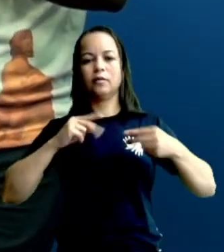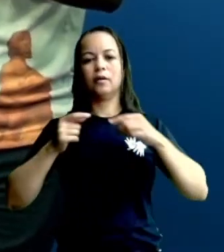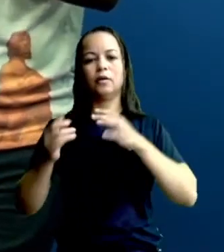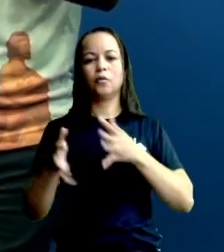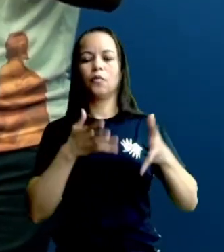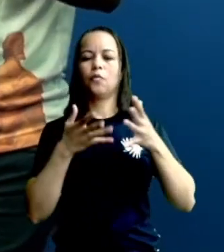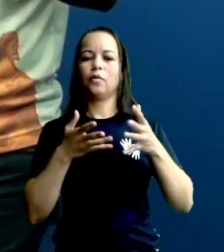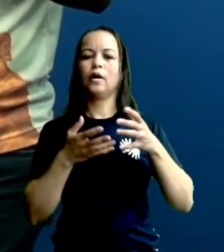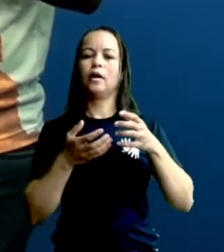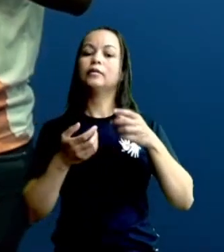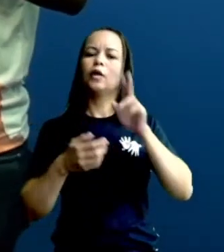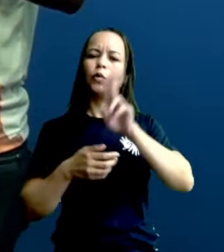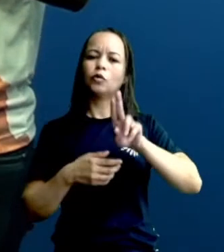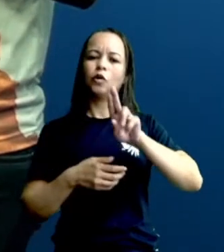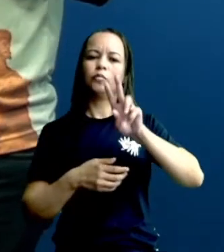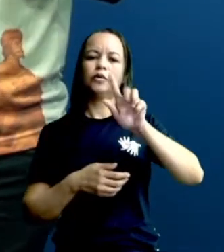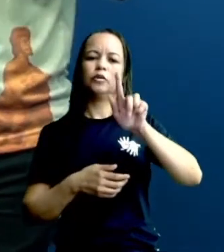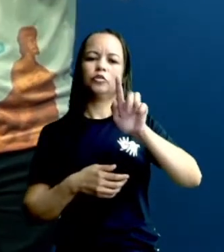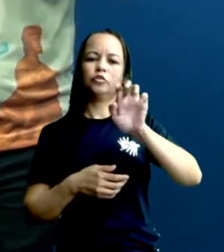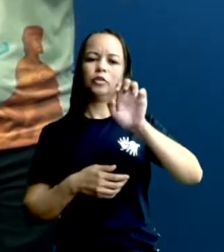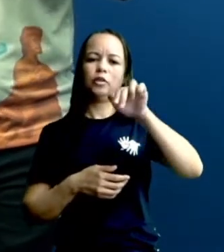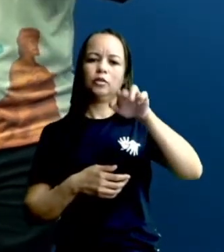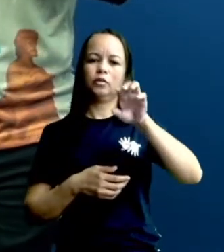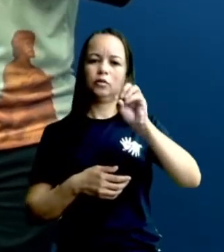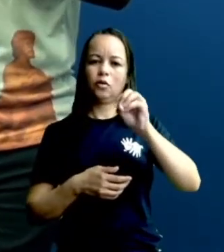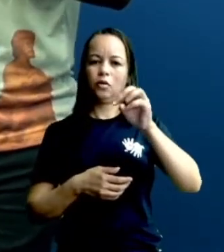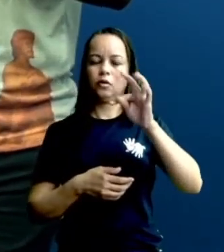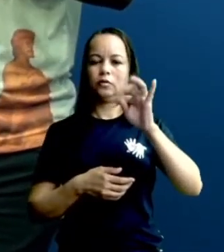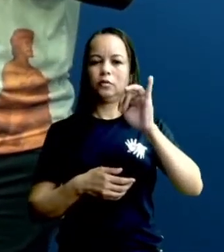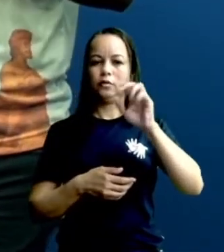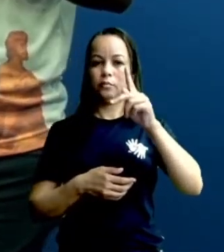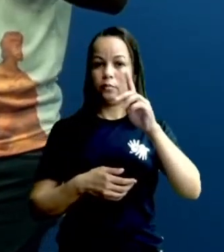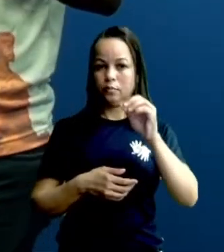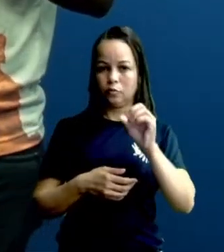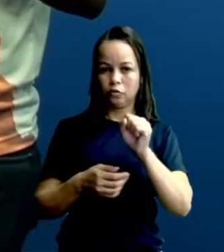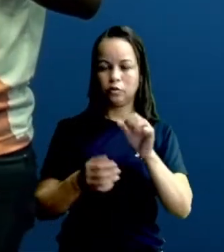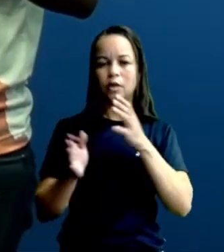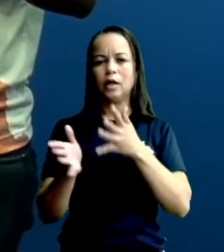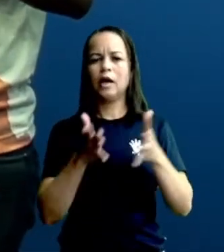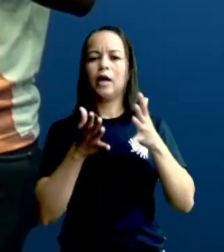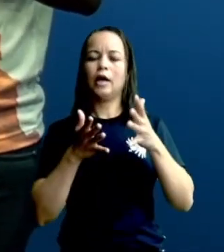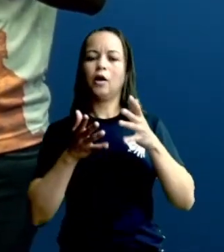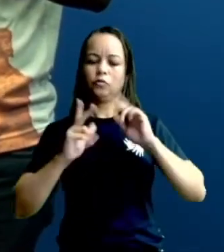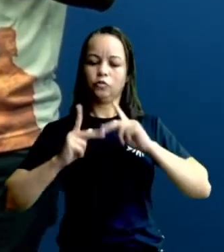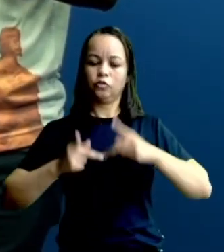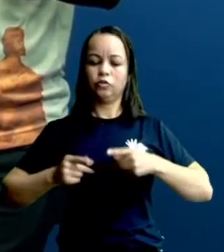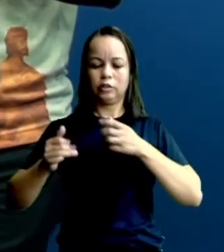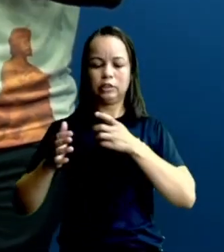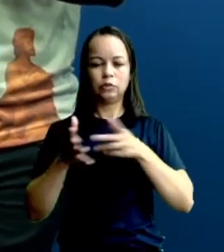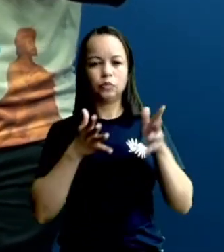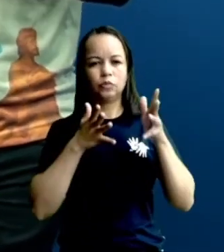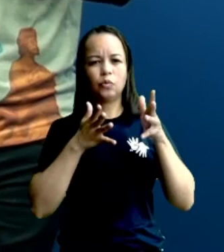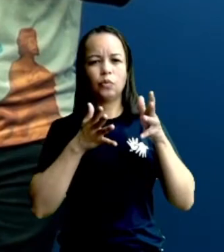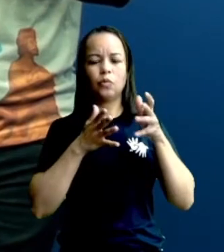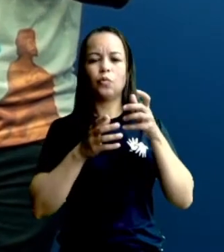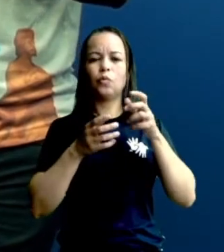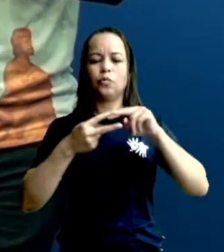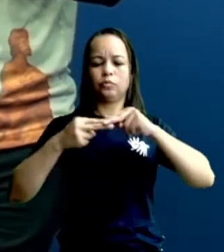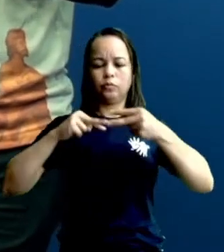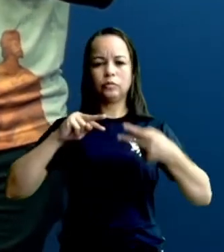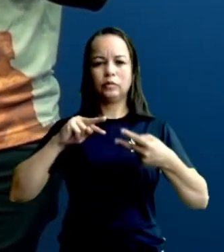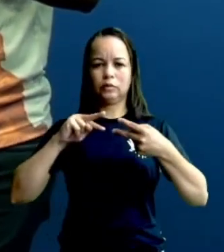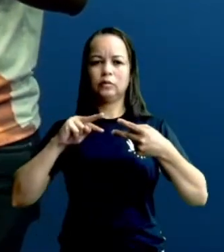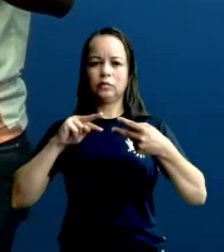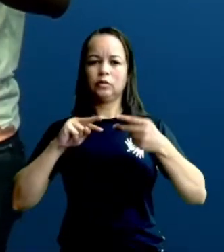de genótipo. Então é o conjunto dos genes do indivíduo, é o seu genótipo. Então todos nós